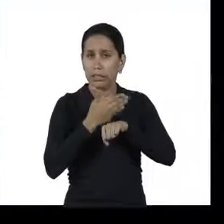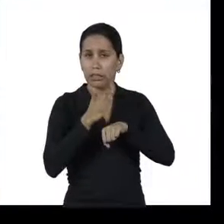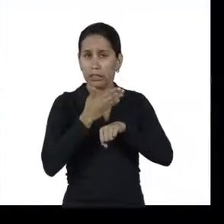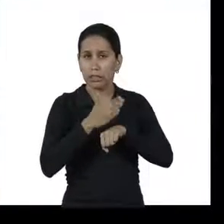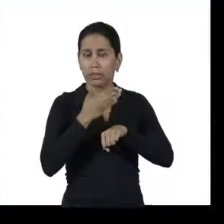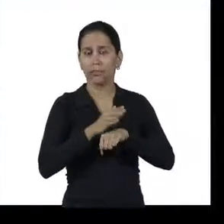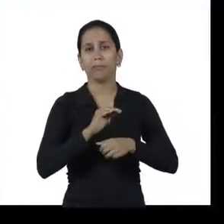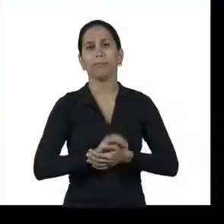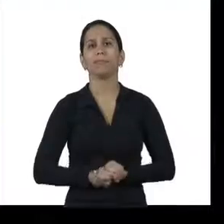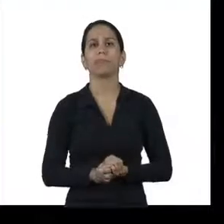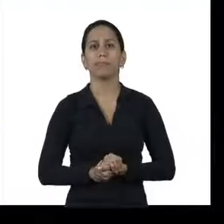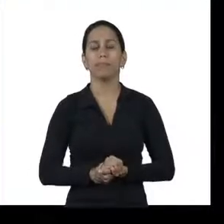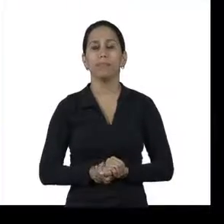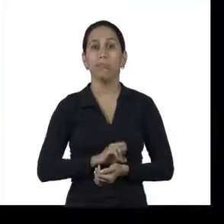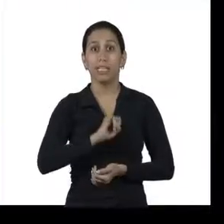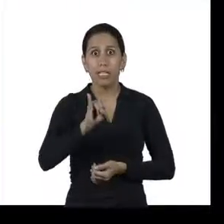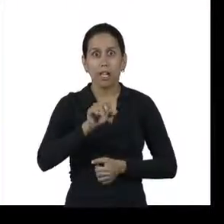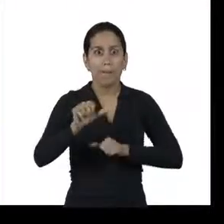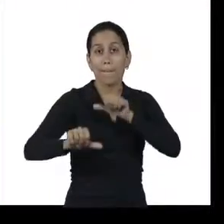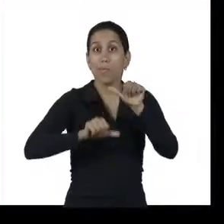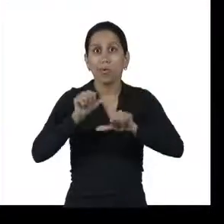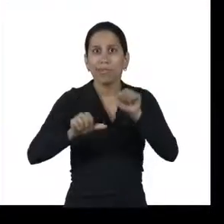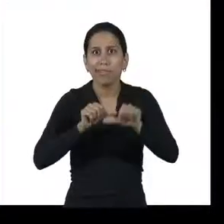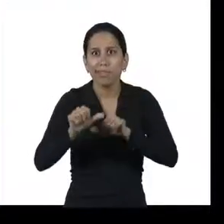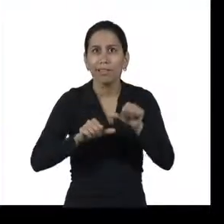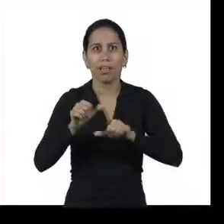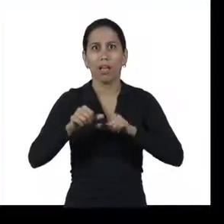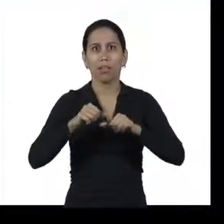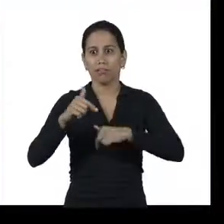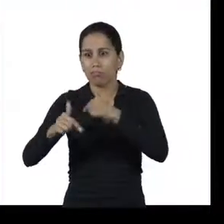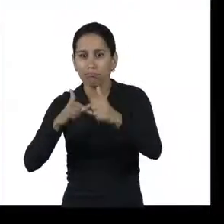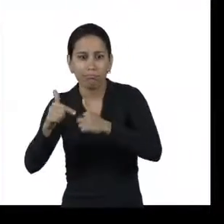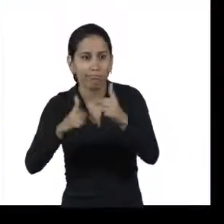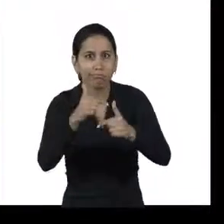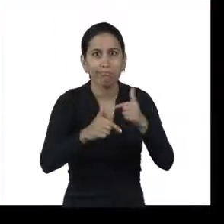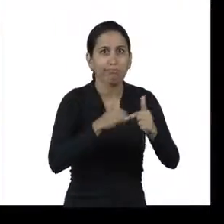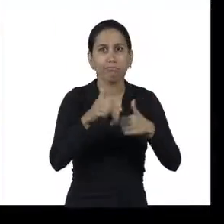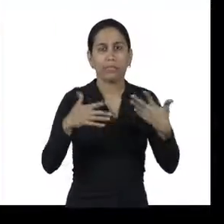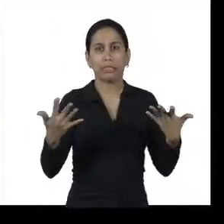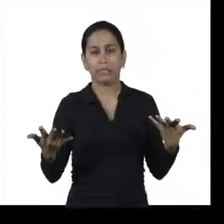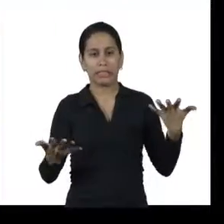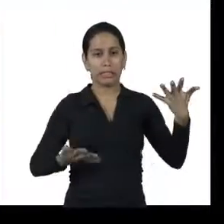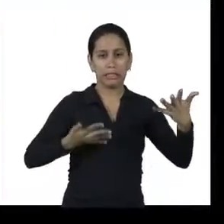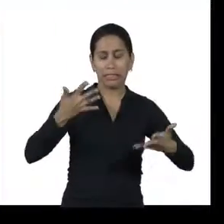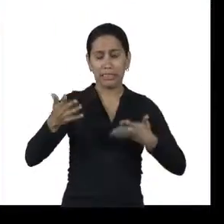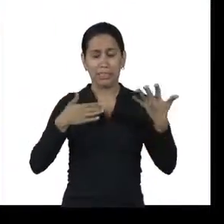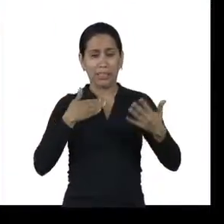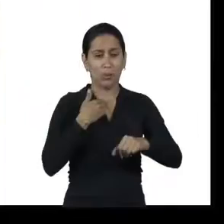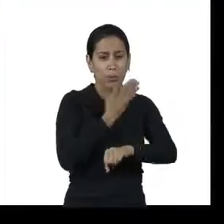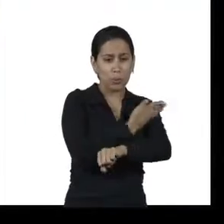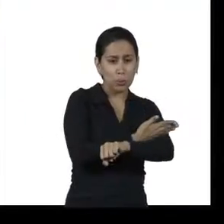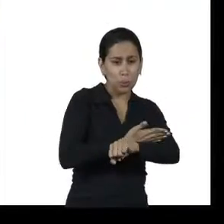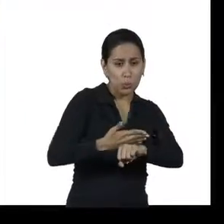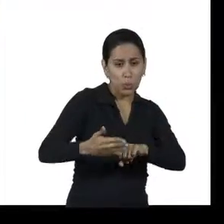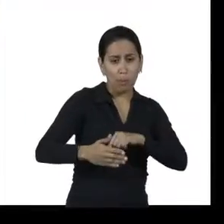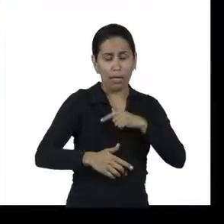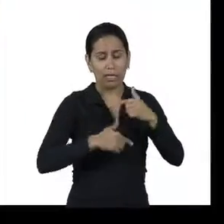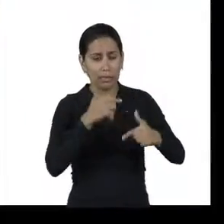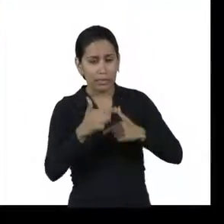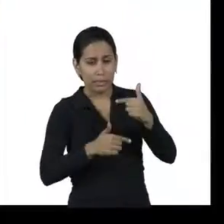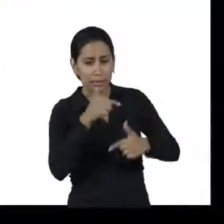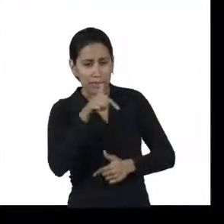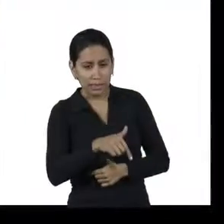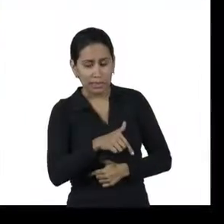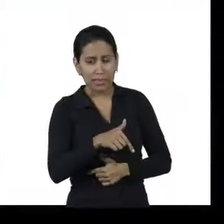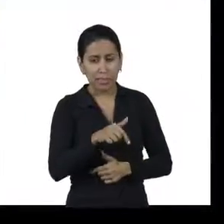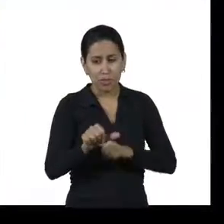Quando houver mudança na operação de máquinas, equipamentos ou processos em que o operador estava habituado, é necessário passar por um